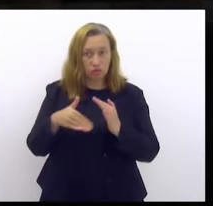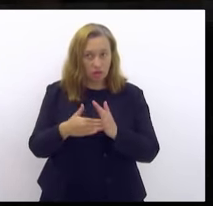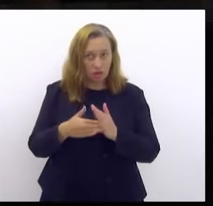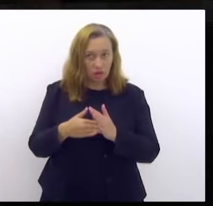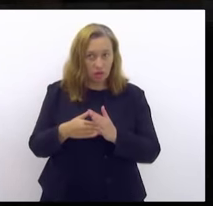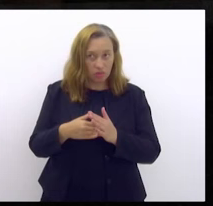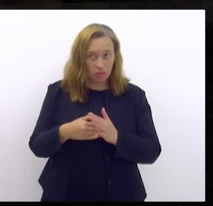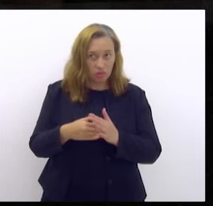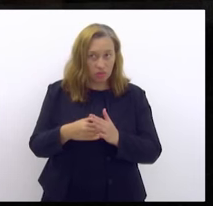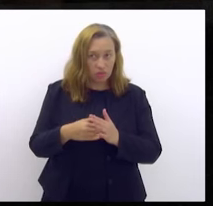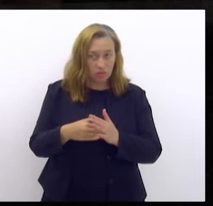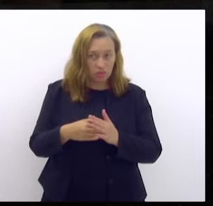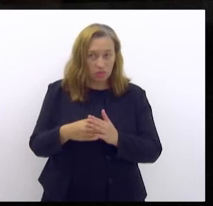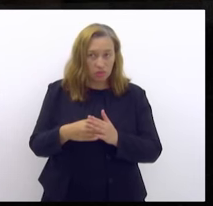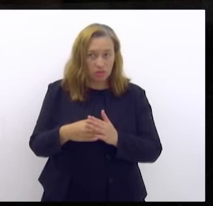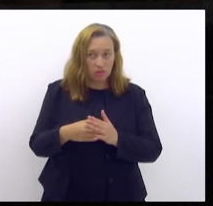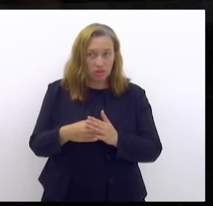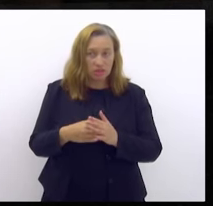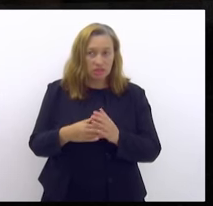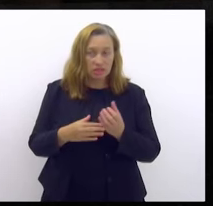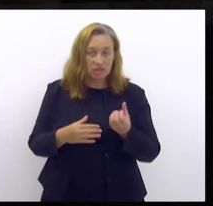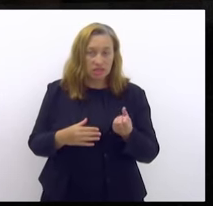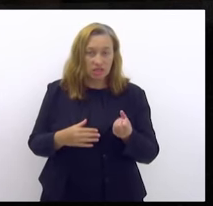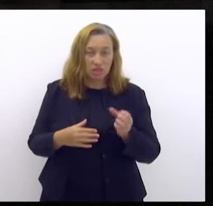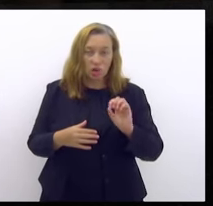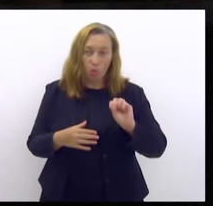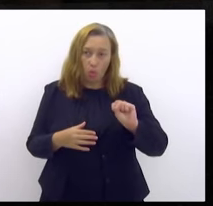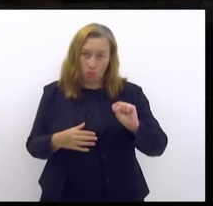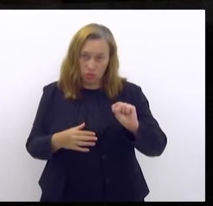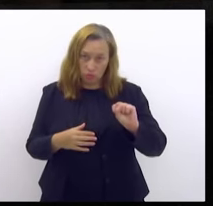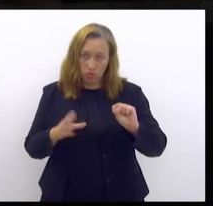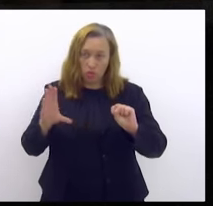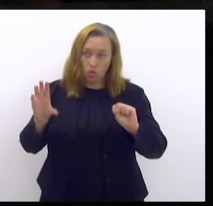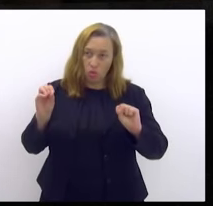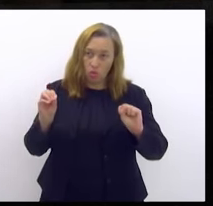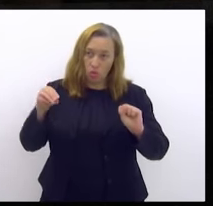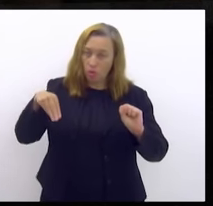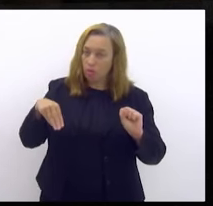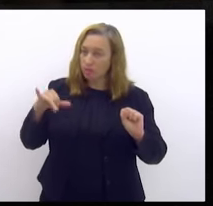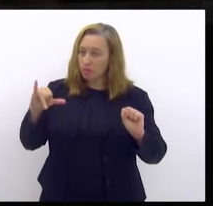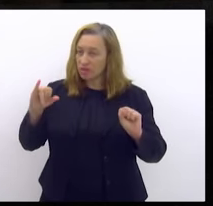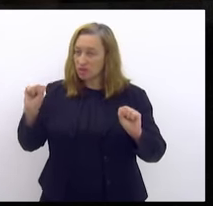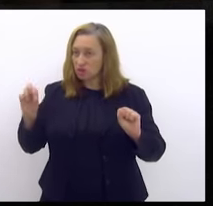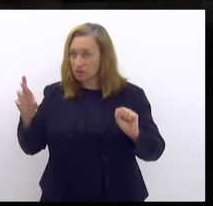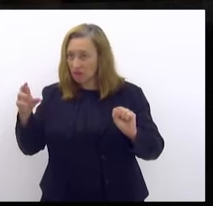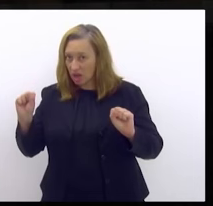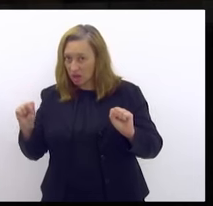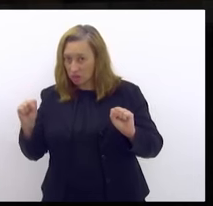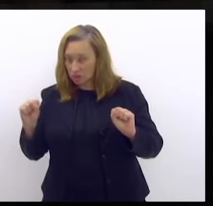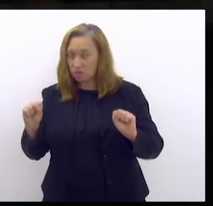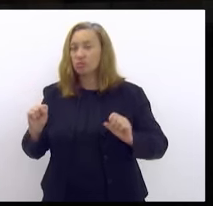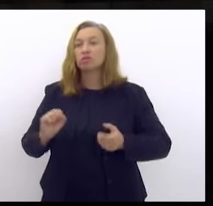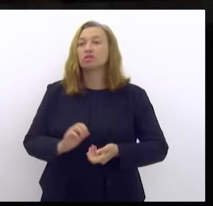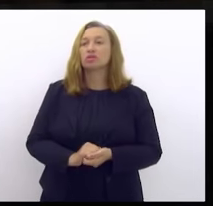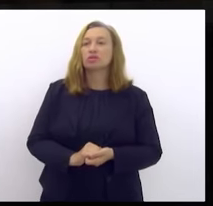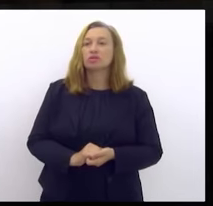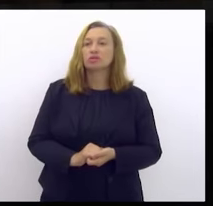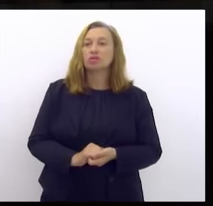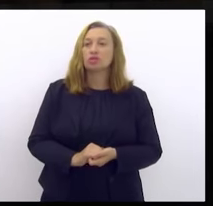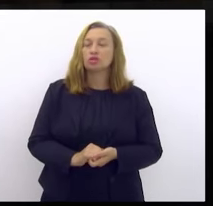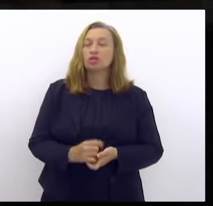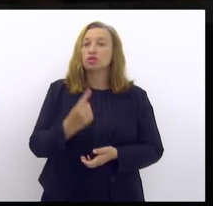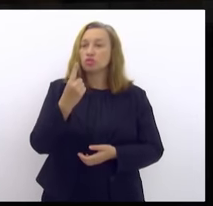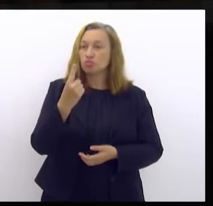cargos comissionados são 68. Tem 68 cargos comissionados, extra-quadro, e um